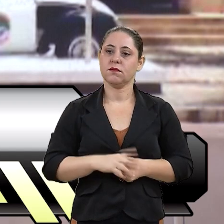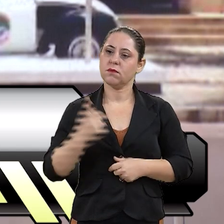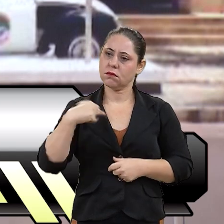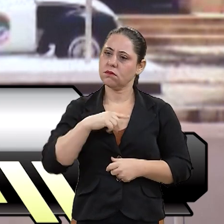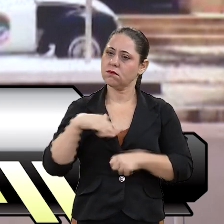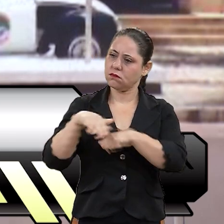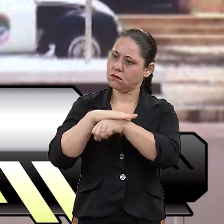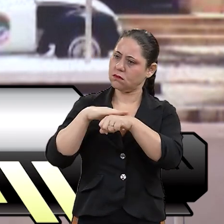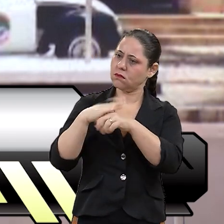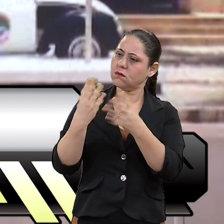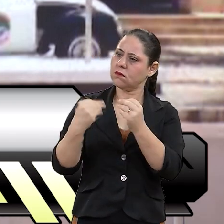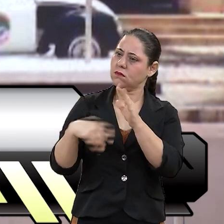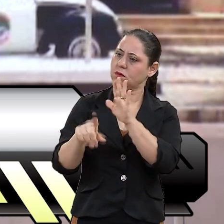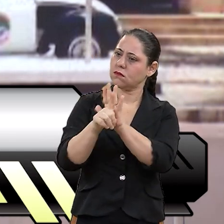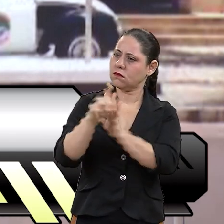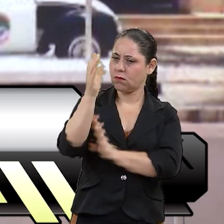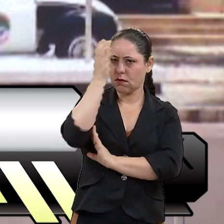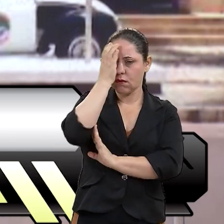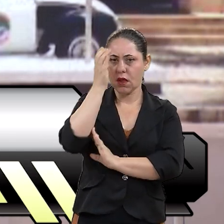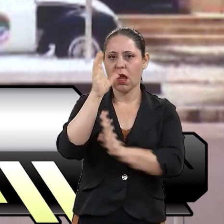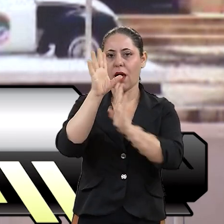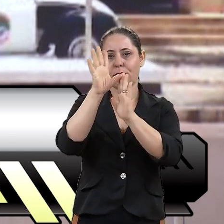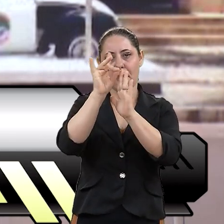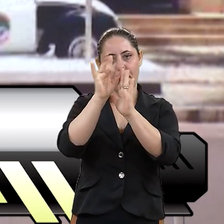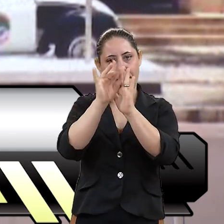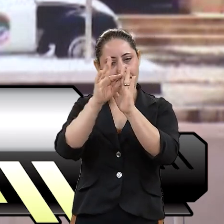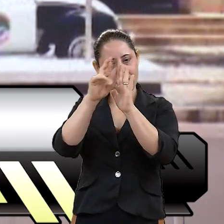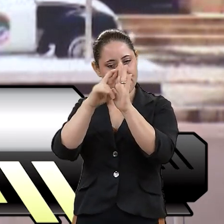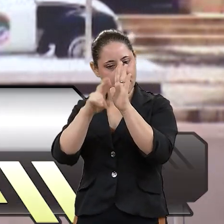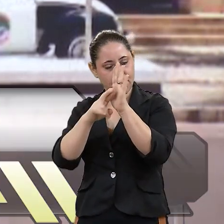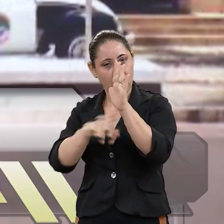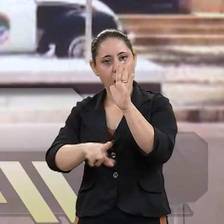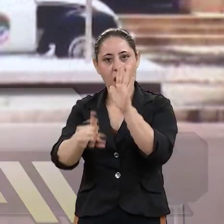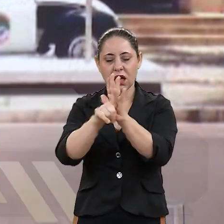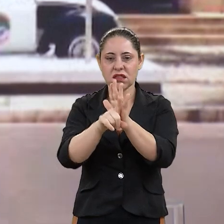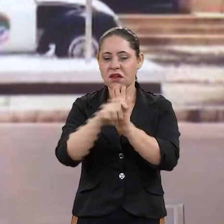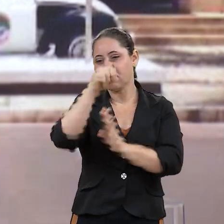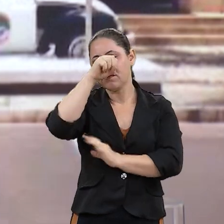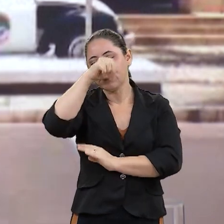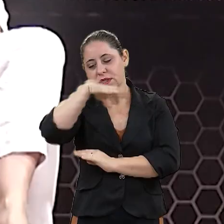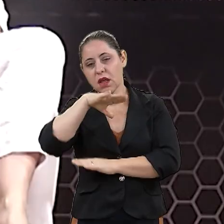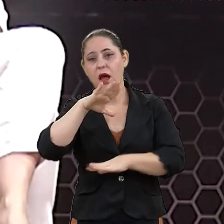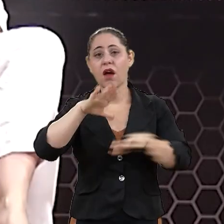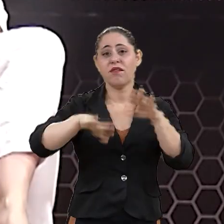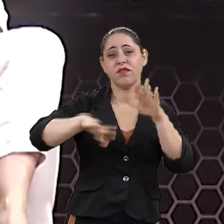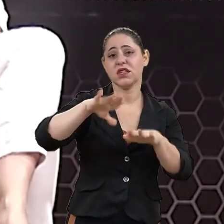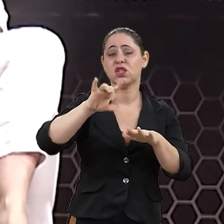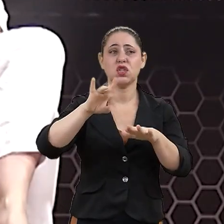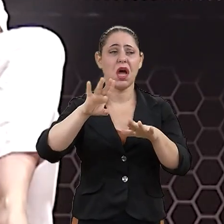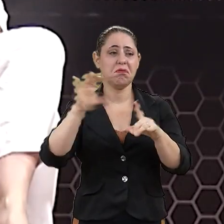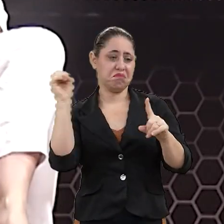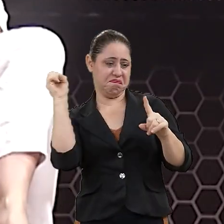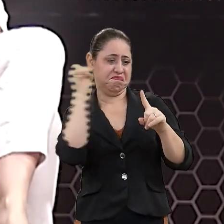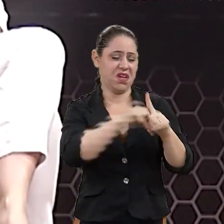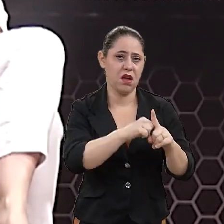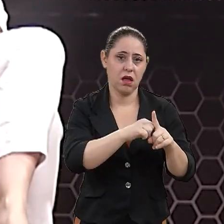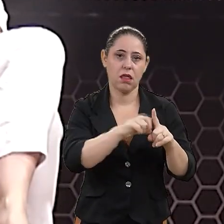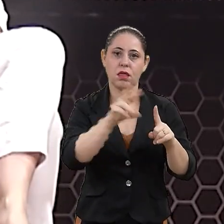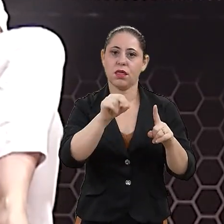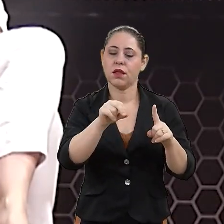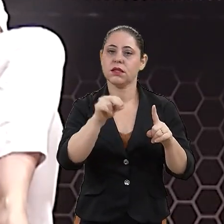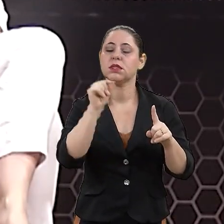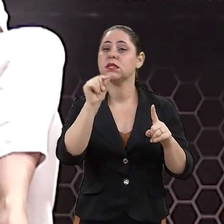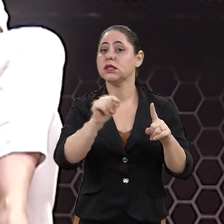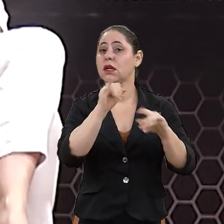porque ela qualifica vários tipos de violência. As pessoas acham que violência, às vezes, é só física. Então, respondendo à pergunta, campanha,